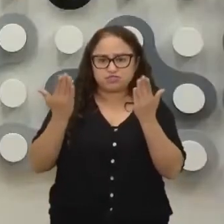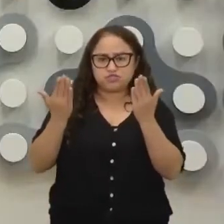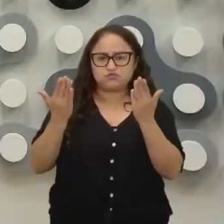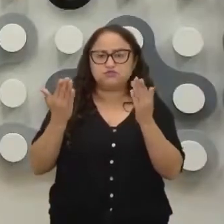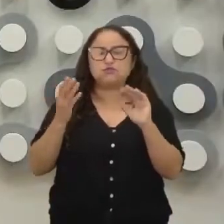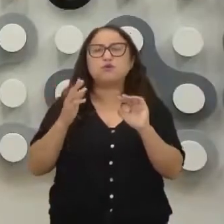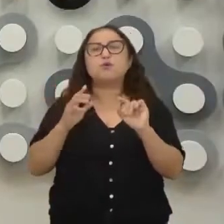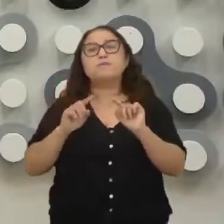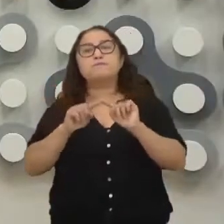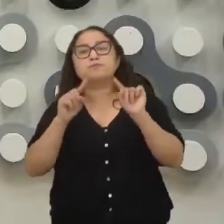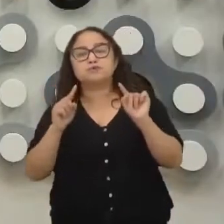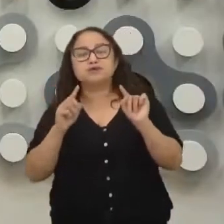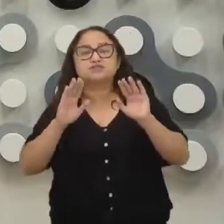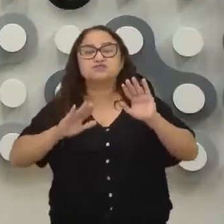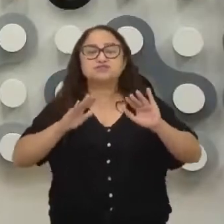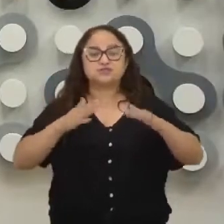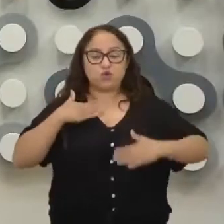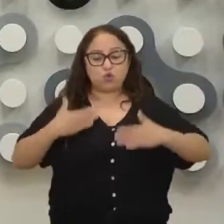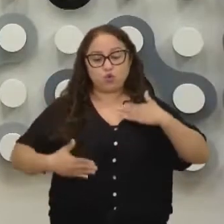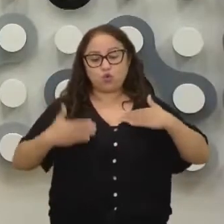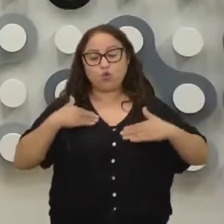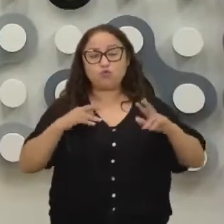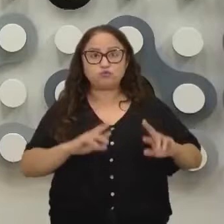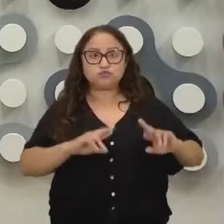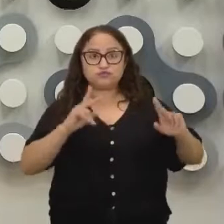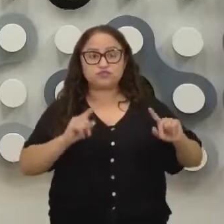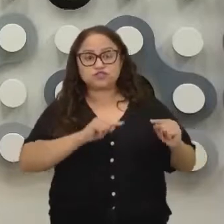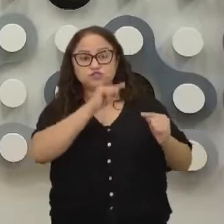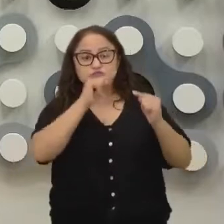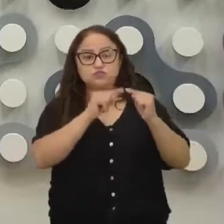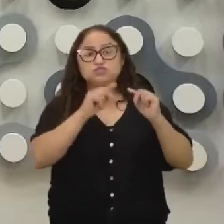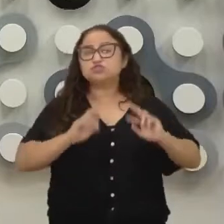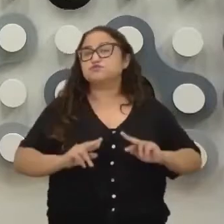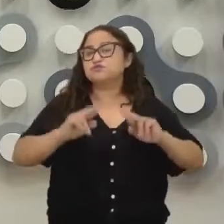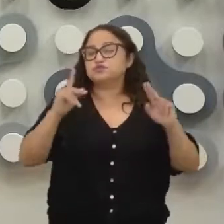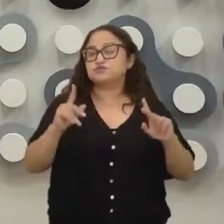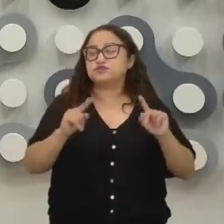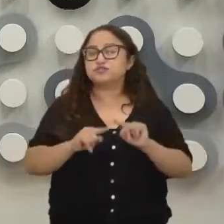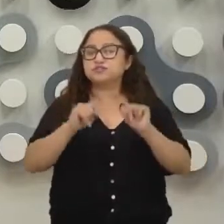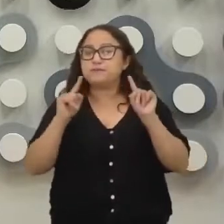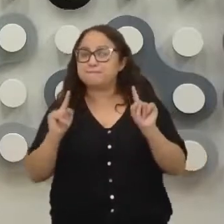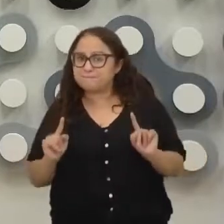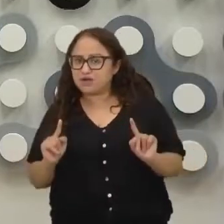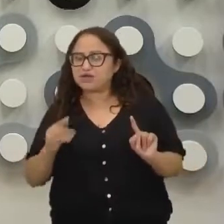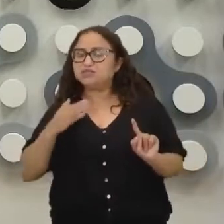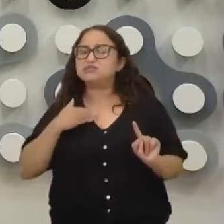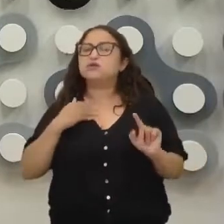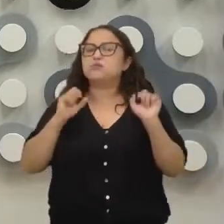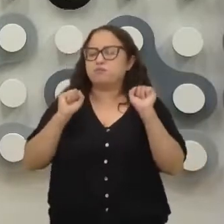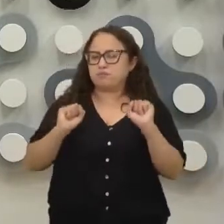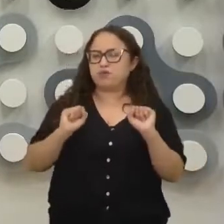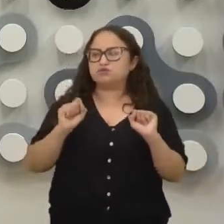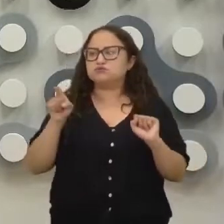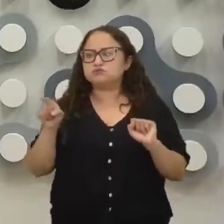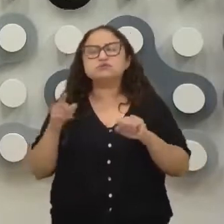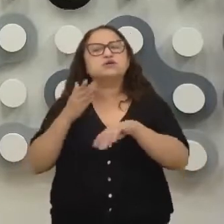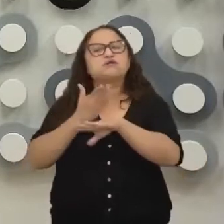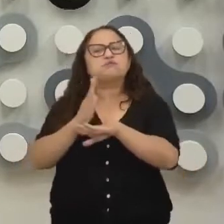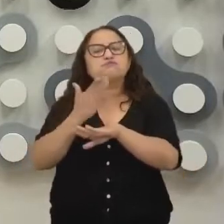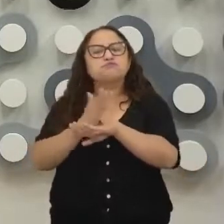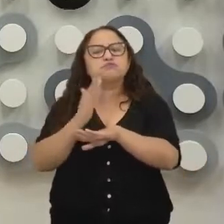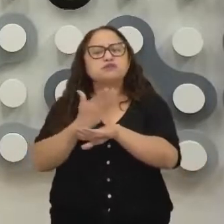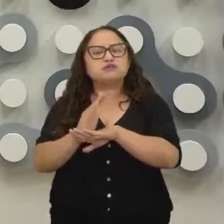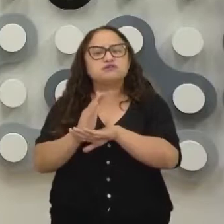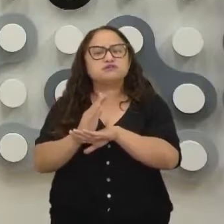pessoas com estrutura física diferente, com objetivos diferentes, mas eu posso pegar você e fazer você treinar, que é o